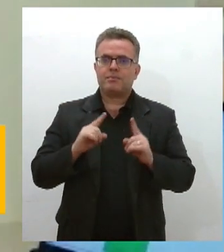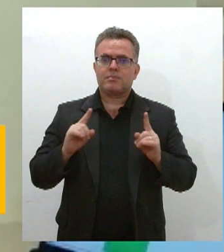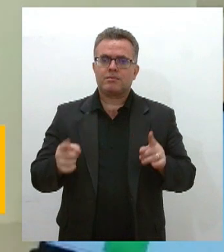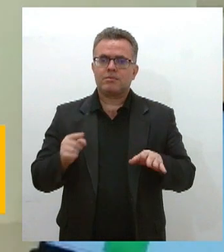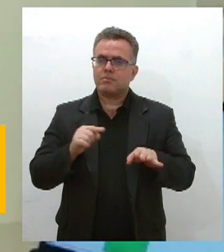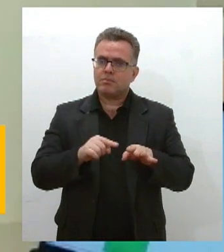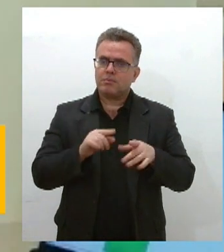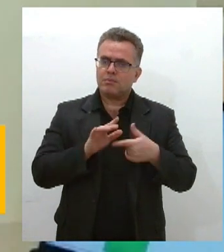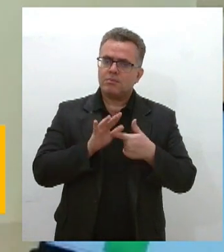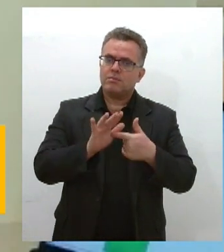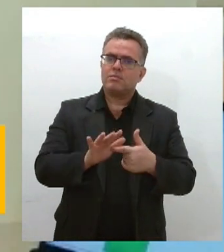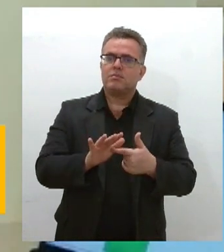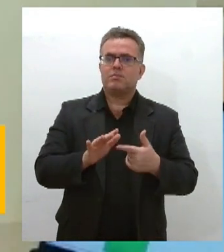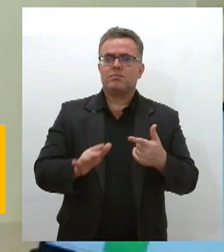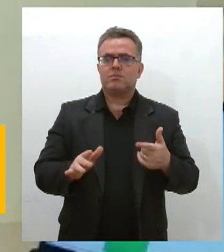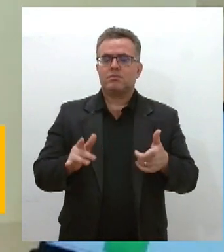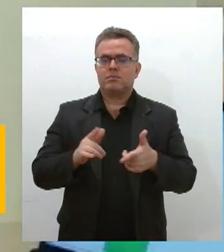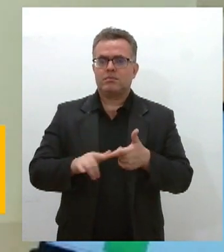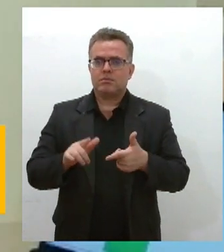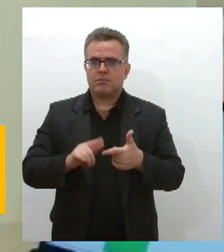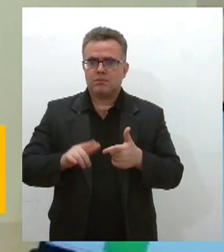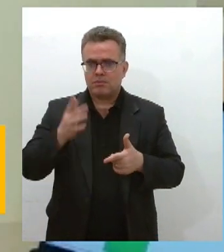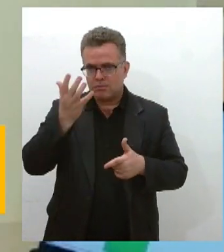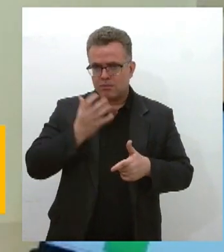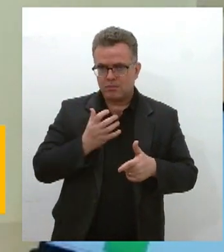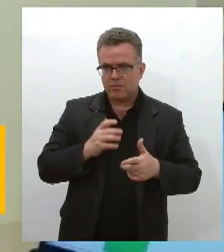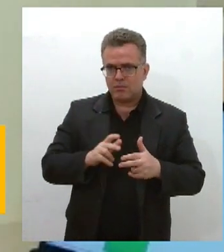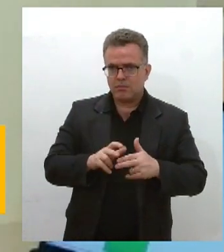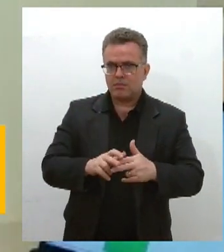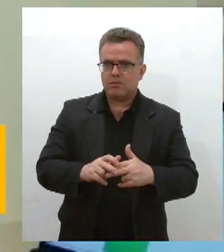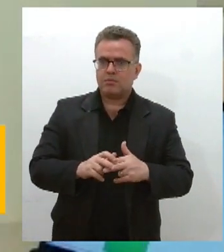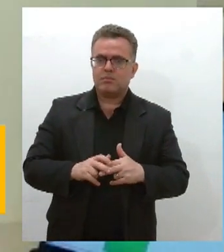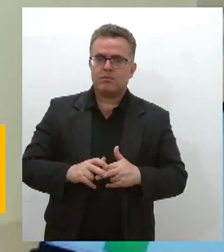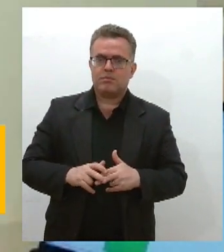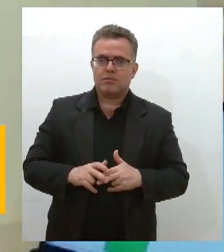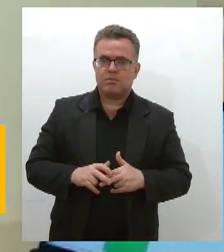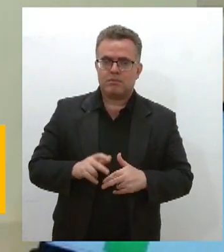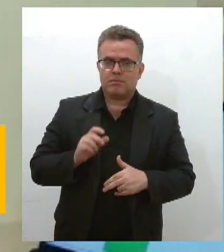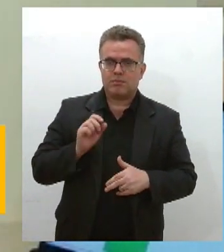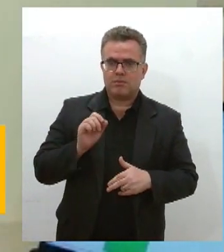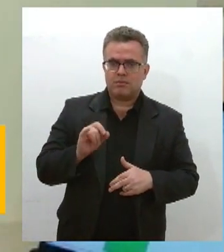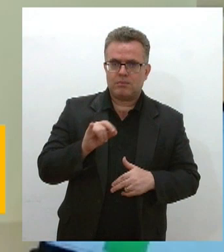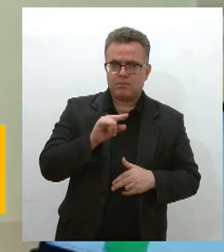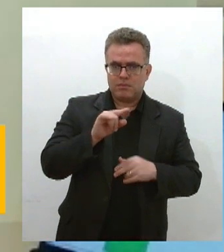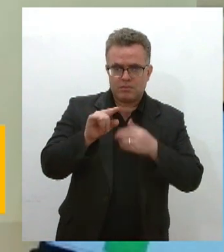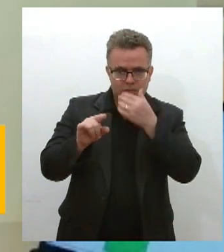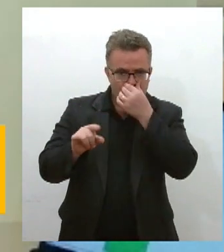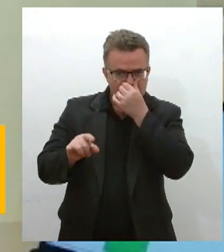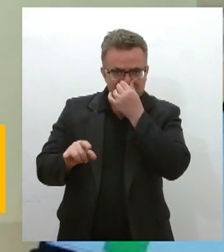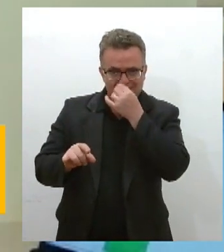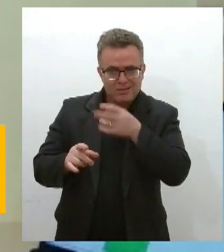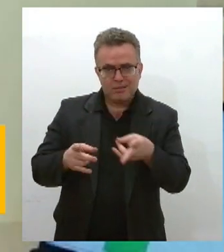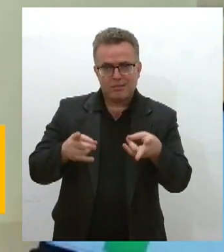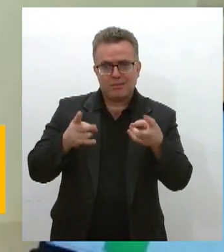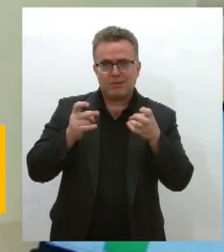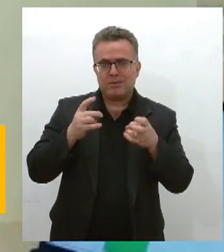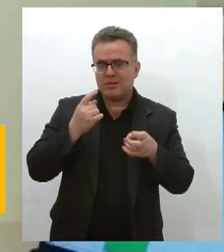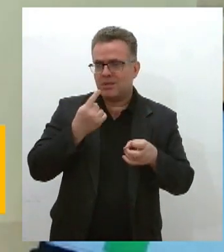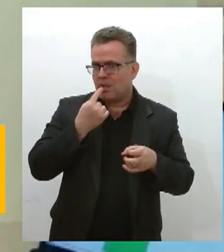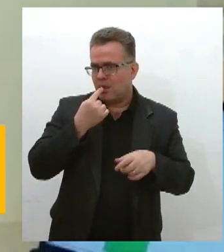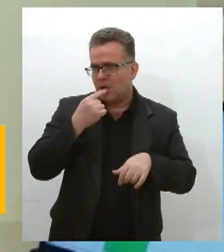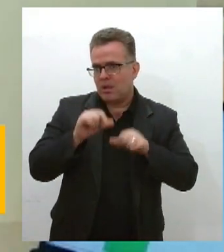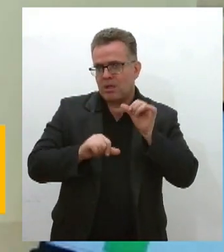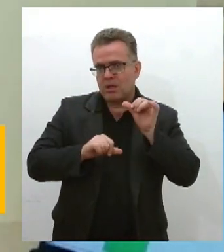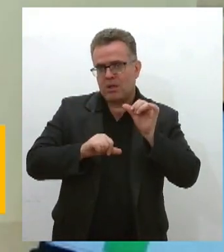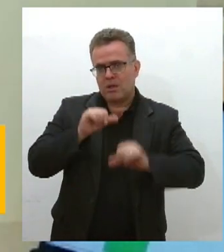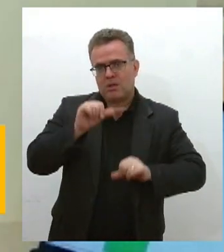um problema bastante sério. Então, se alguém percebe que tem uma alteração na região